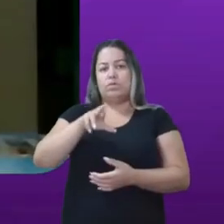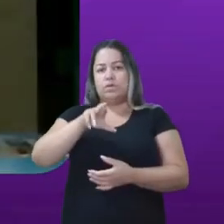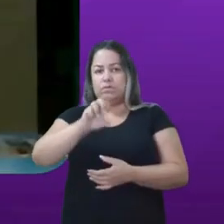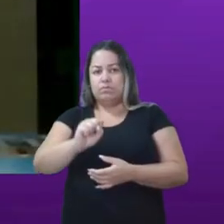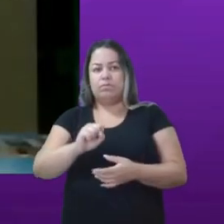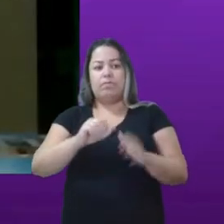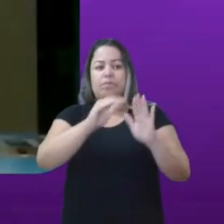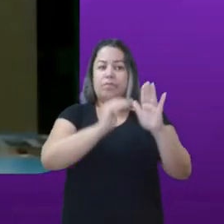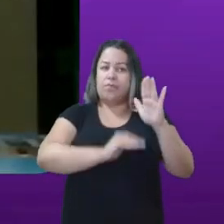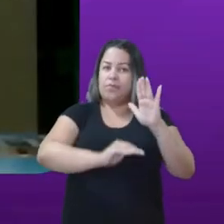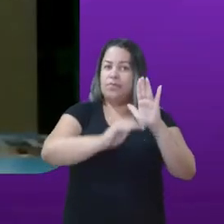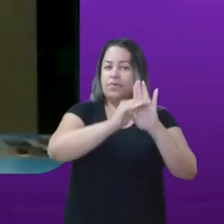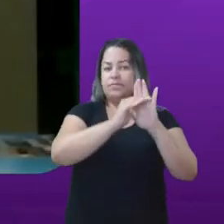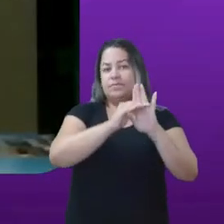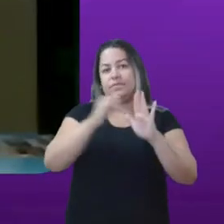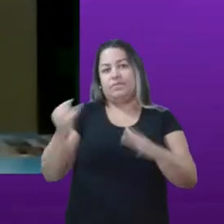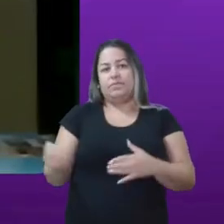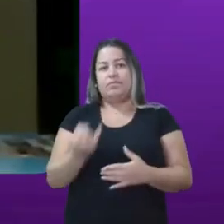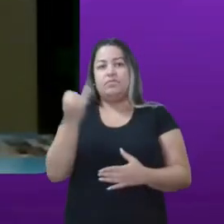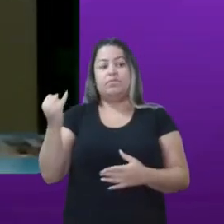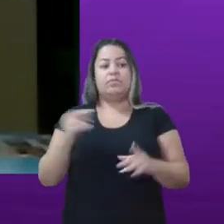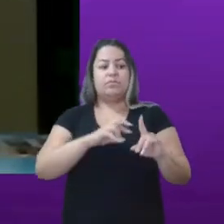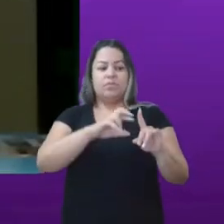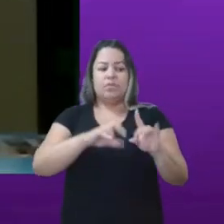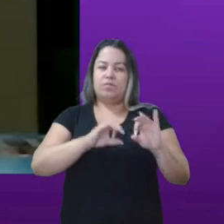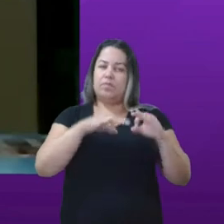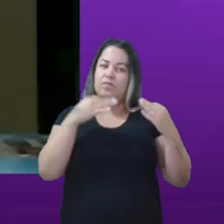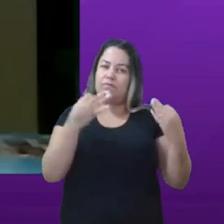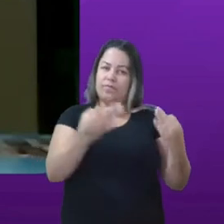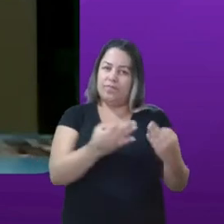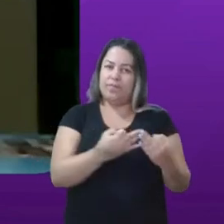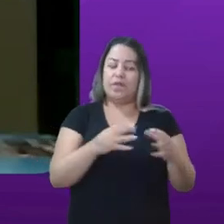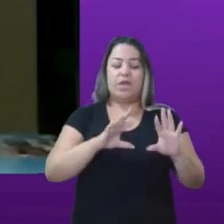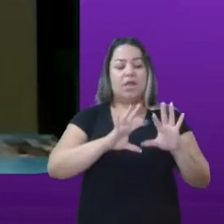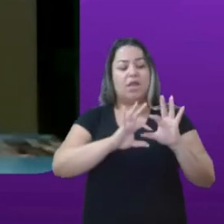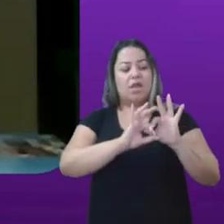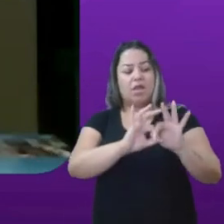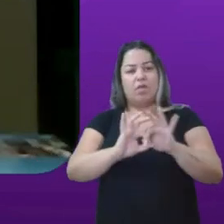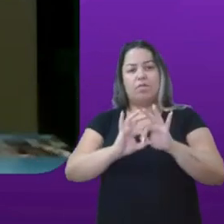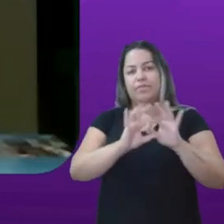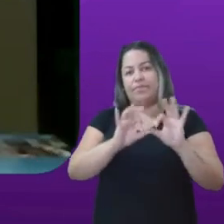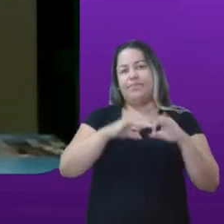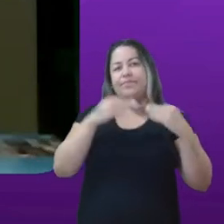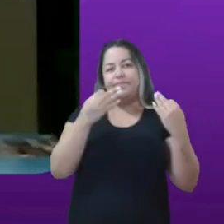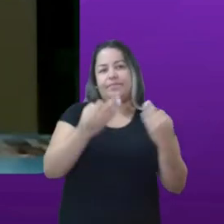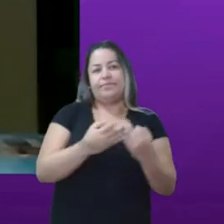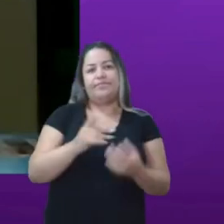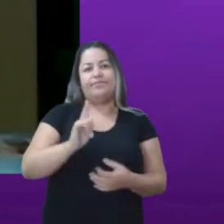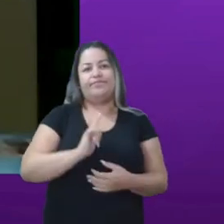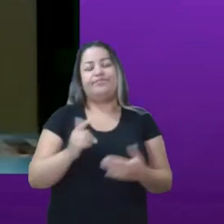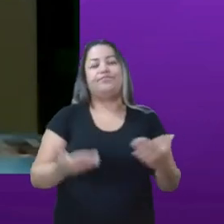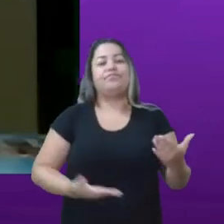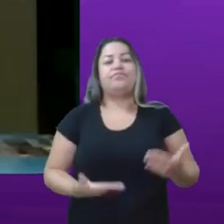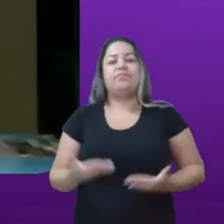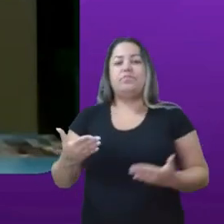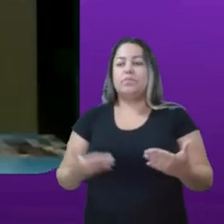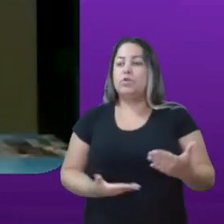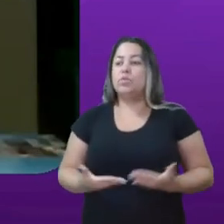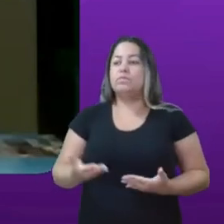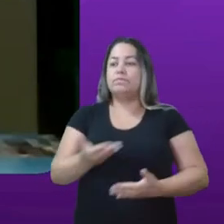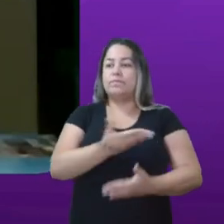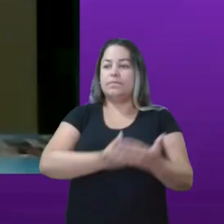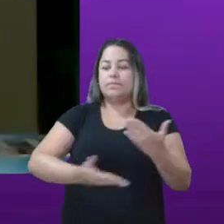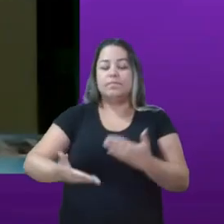programas importantes de atenção integral à família, que reúne as famílias, que tem serviços de convivência,